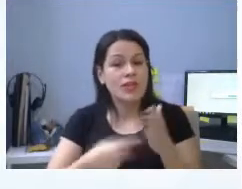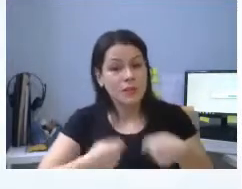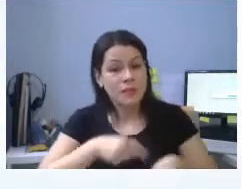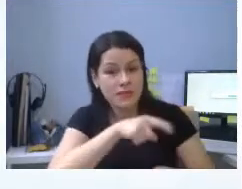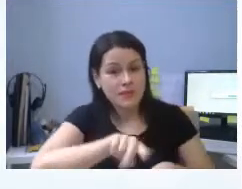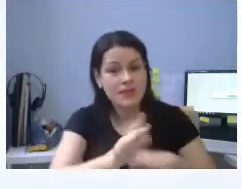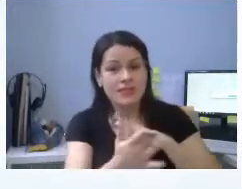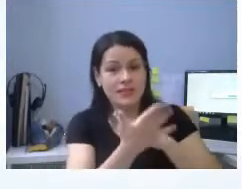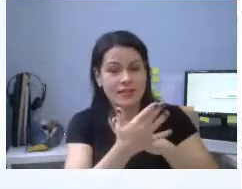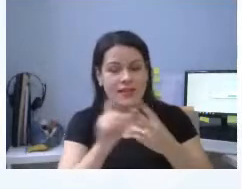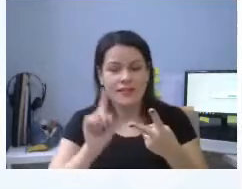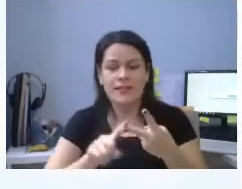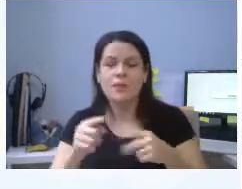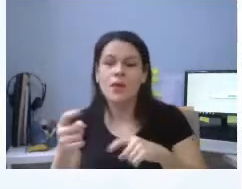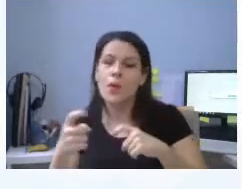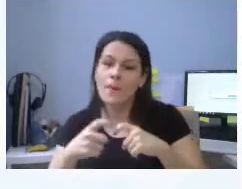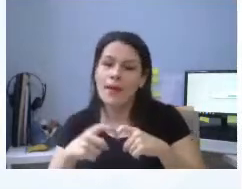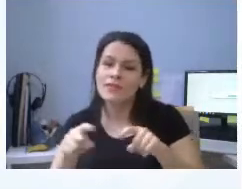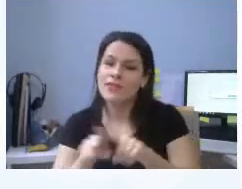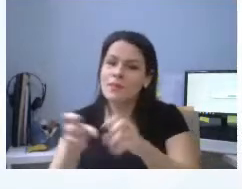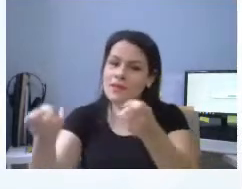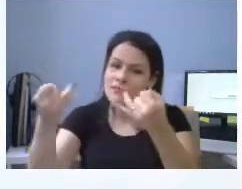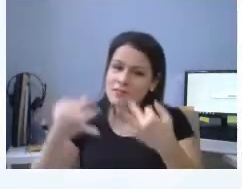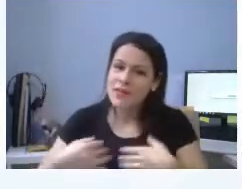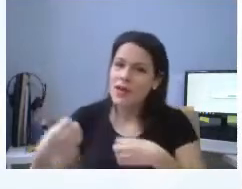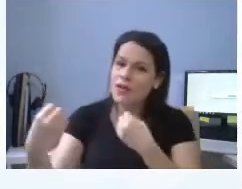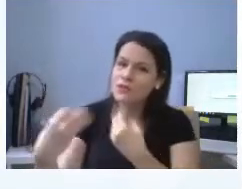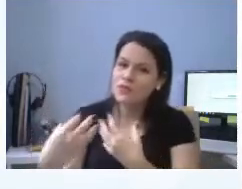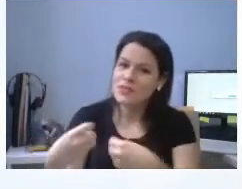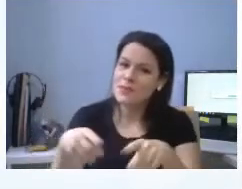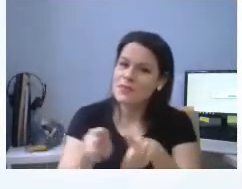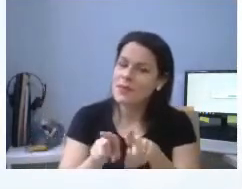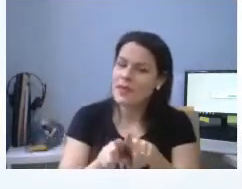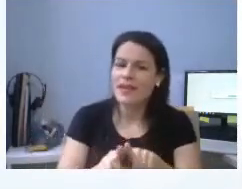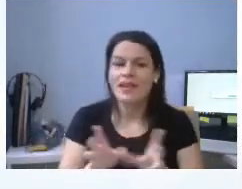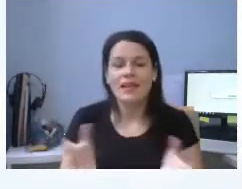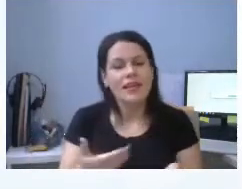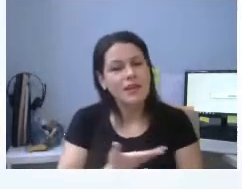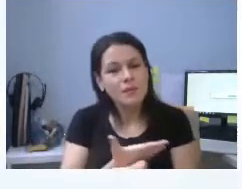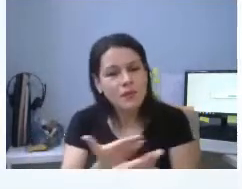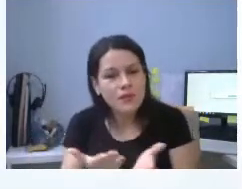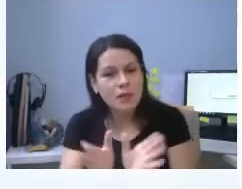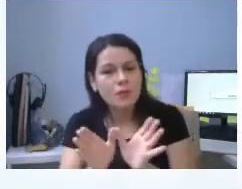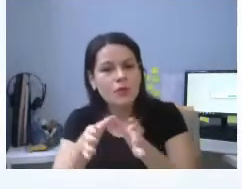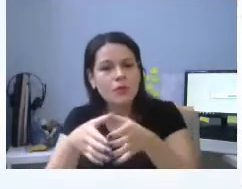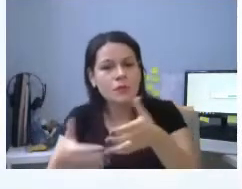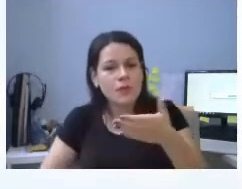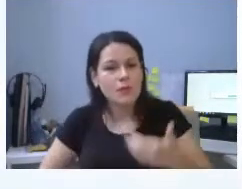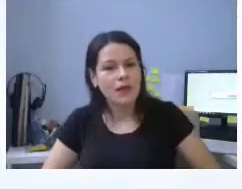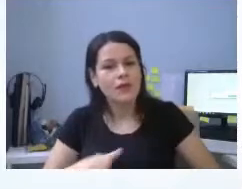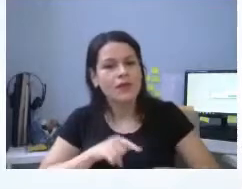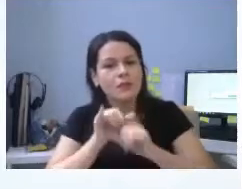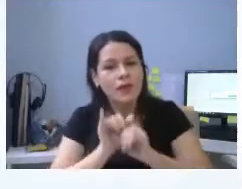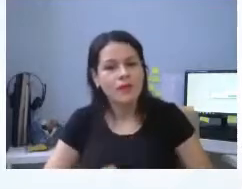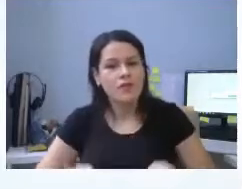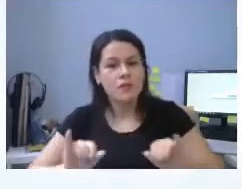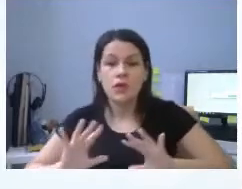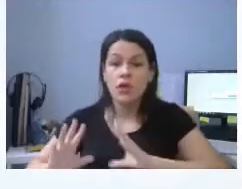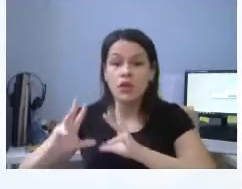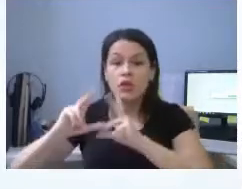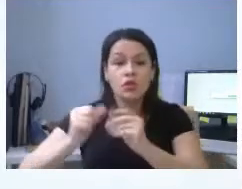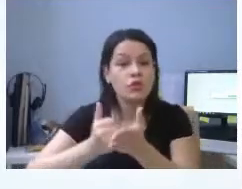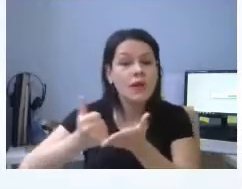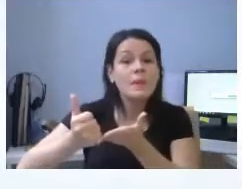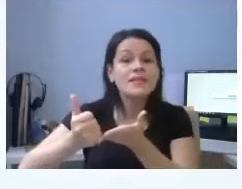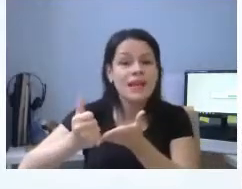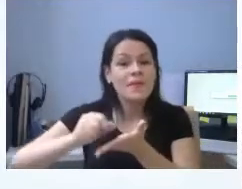doutor Zurrer pelos ensinamentos que aqui nos trouxe e levar ao trabalhador essa informação de que tudo isso vai passar,